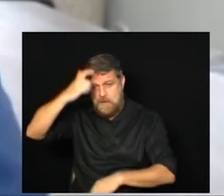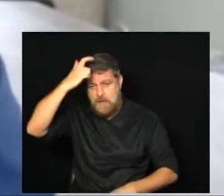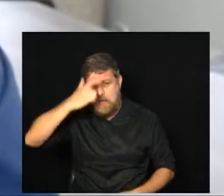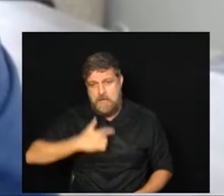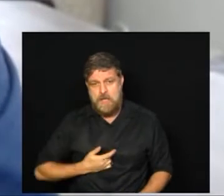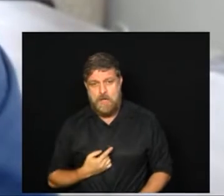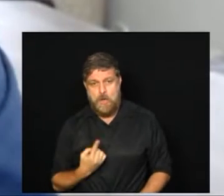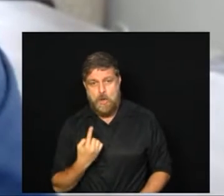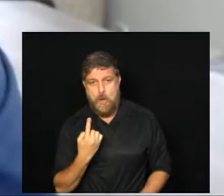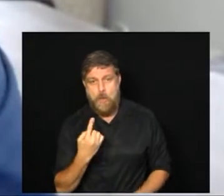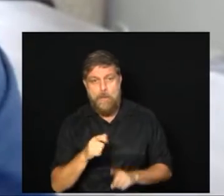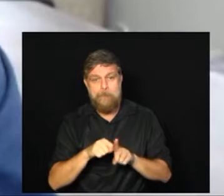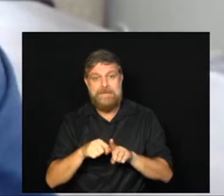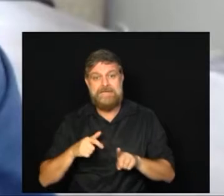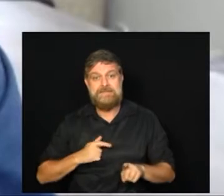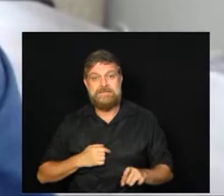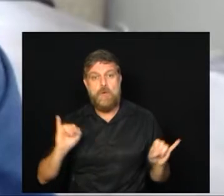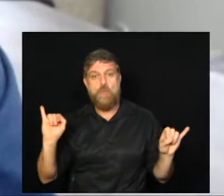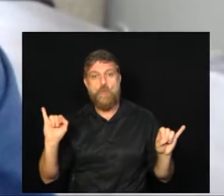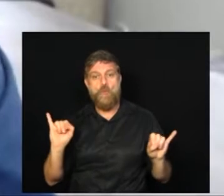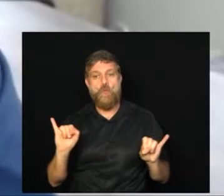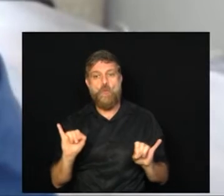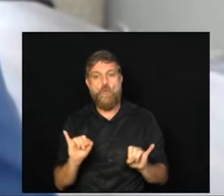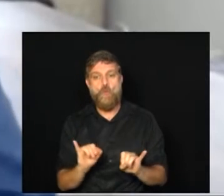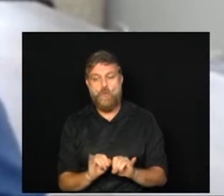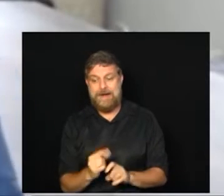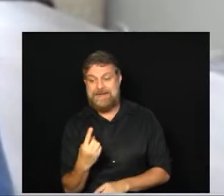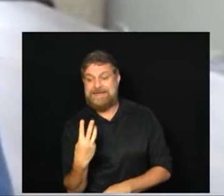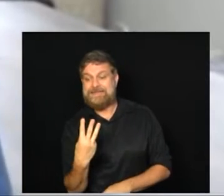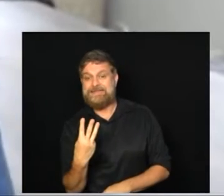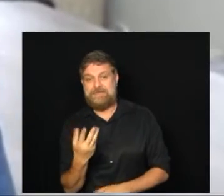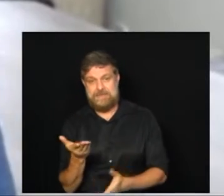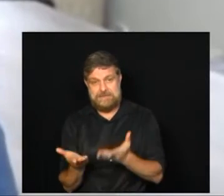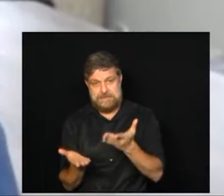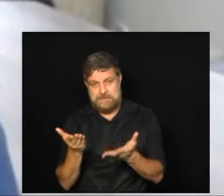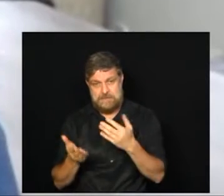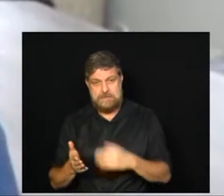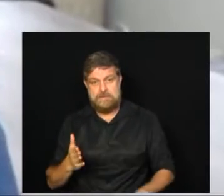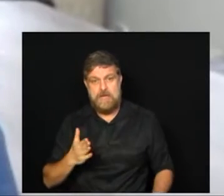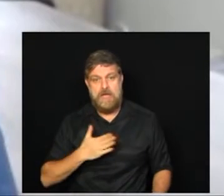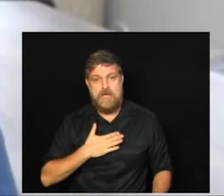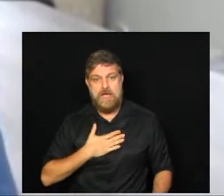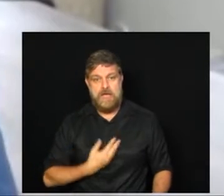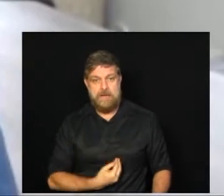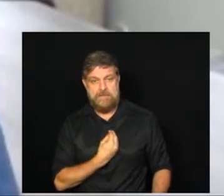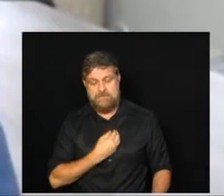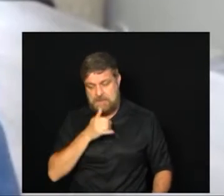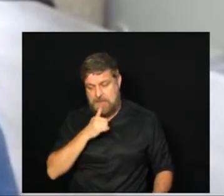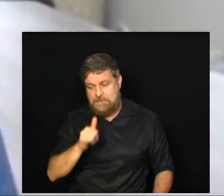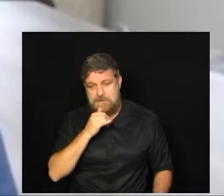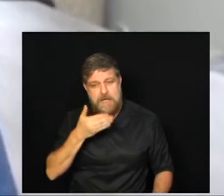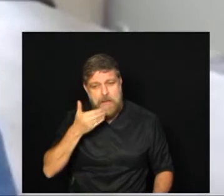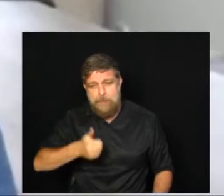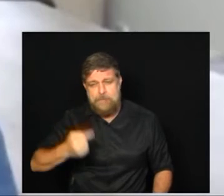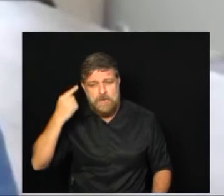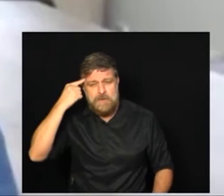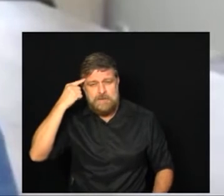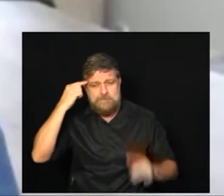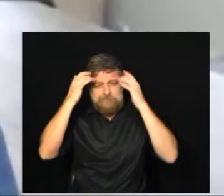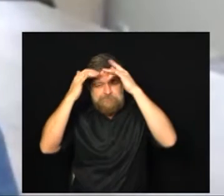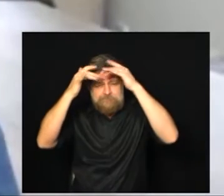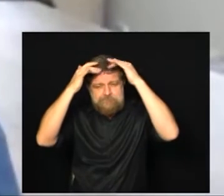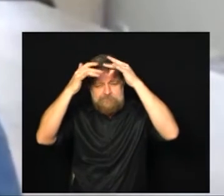mês eu perdi 13 quilos. Reduzi, né? 13 olha só. Na minha disposição melhorou. A minha mente está funcionando muito